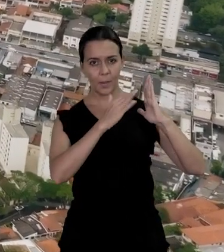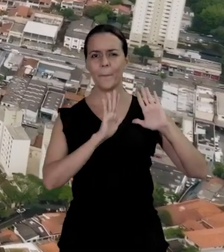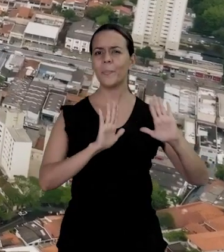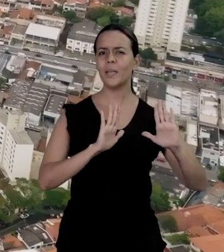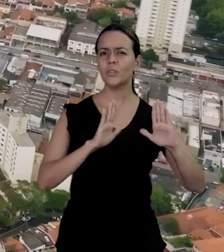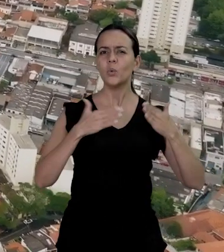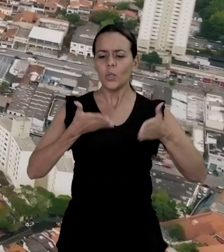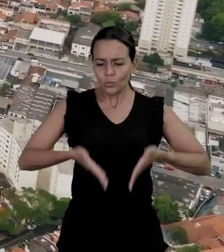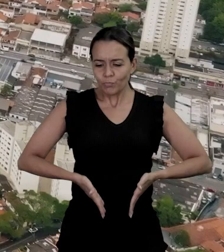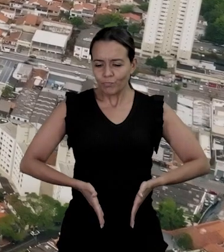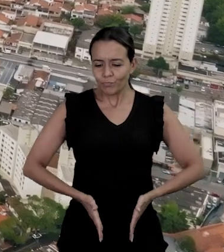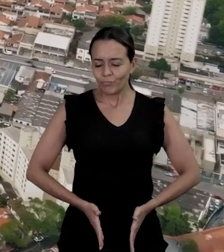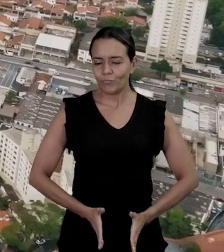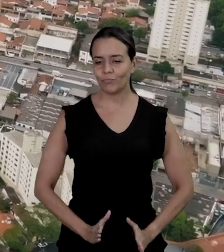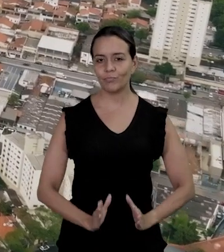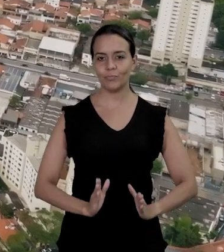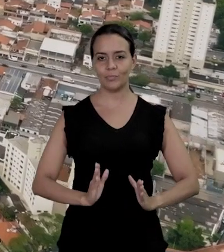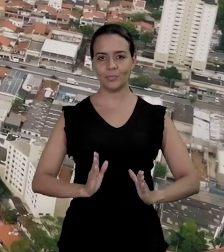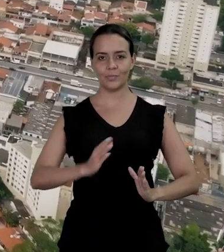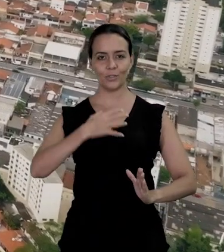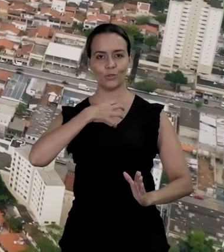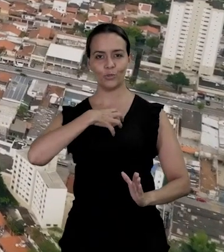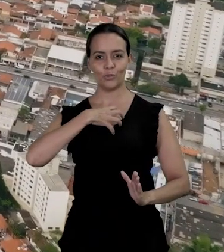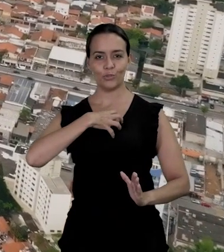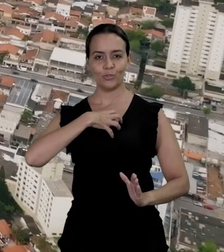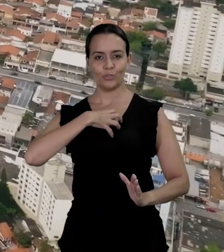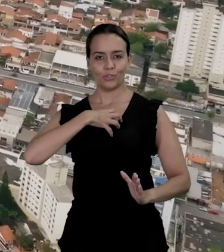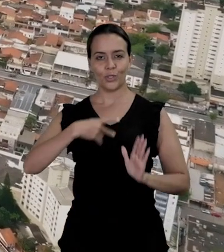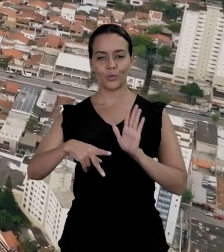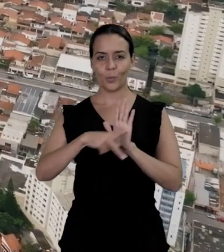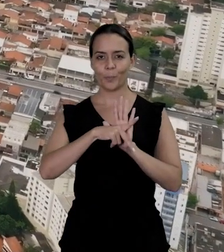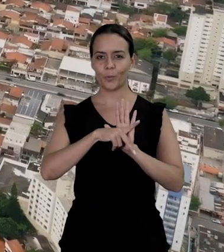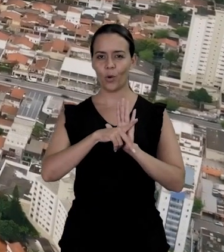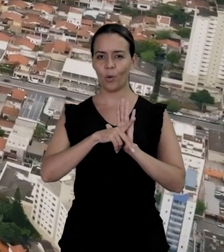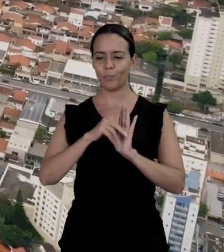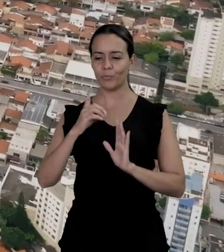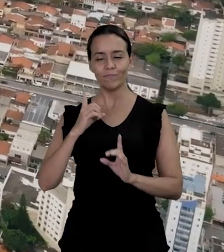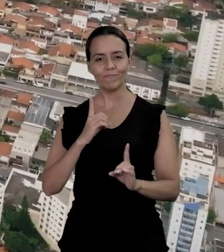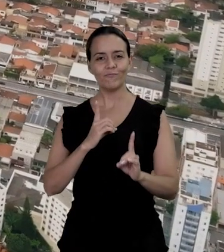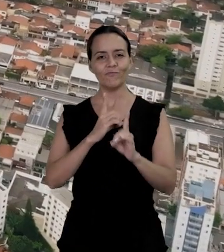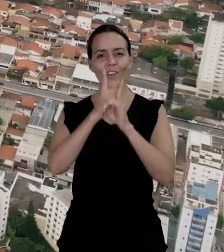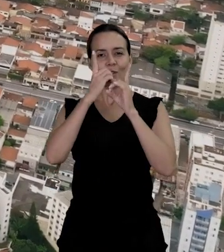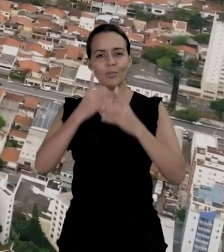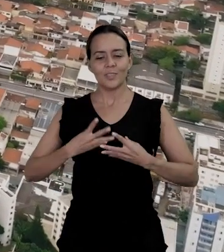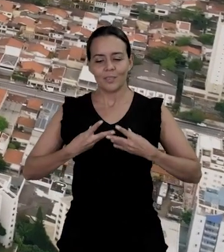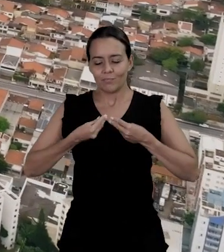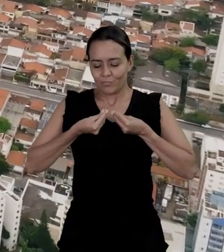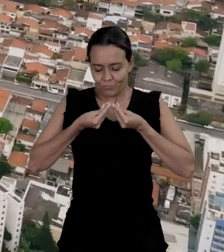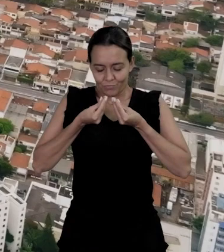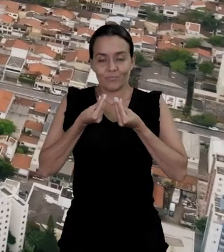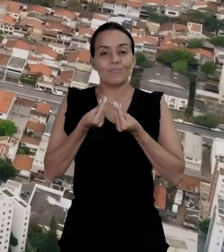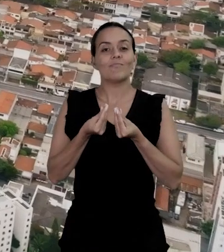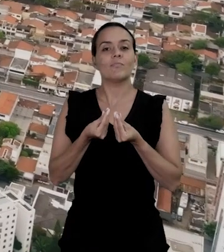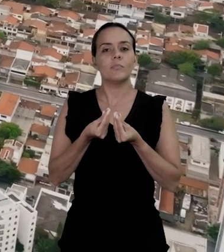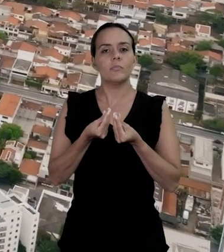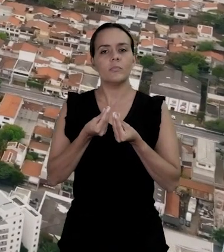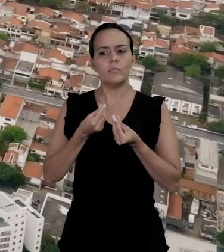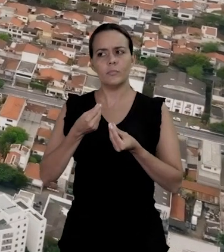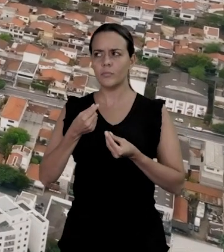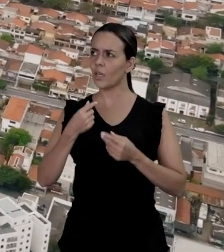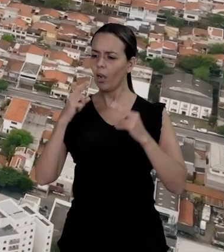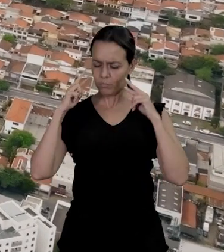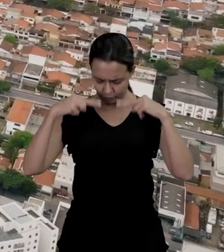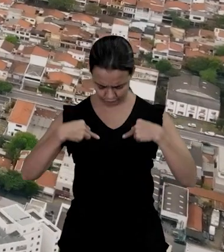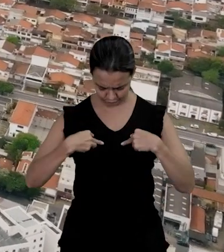pré-determinadas e condições pré-estabelecidas. Agora, quando você pare o ser humano que você é um lugar onde você vai buscar realmente a